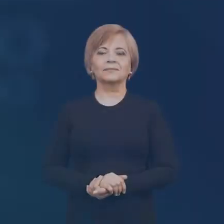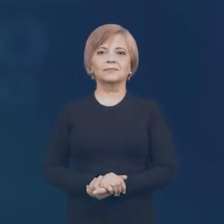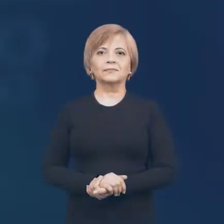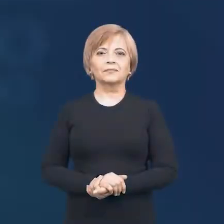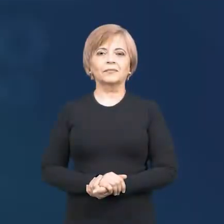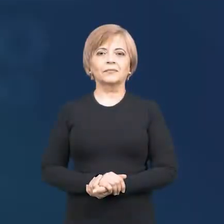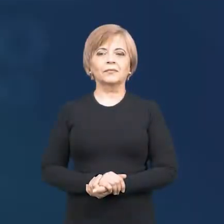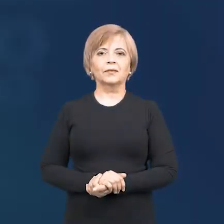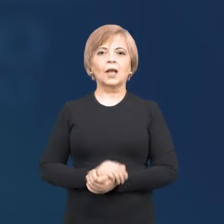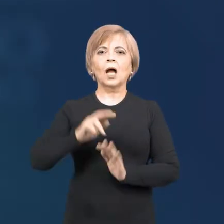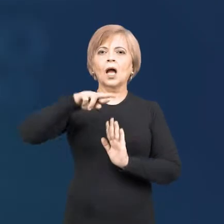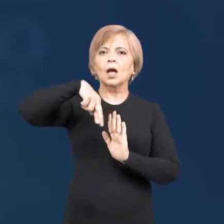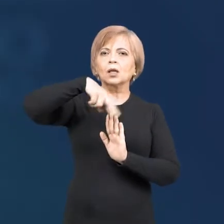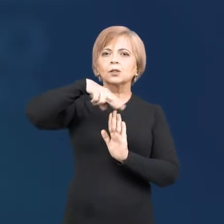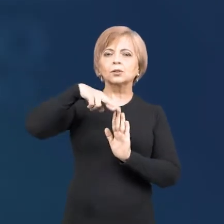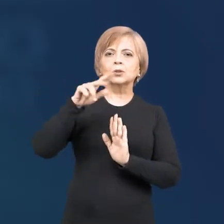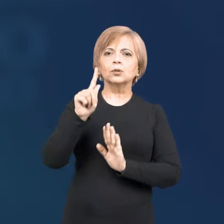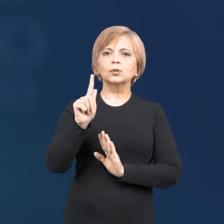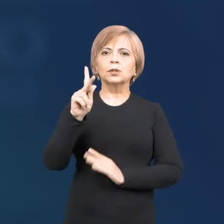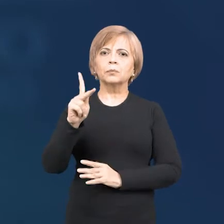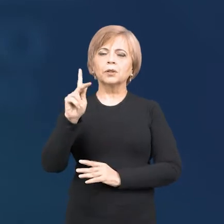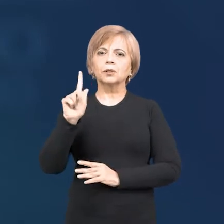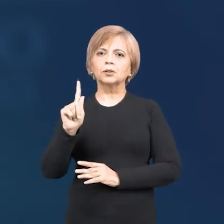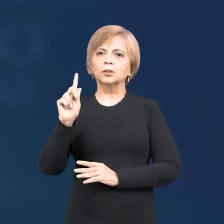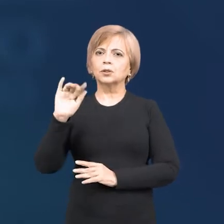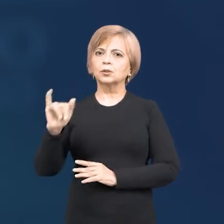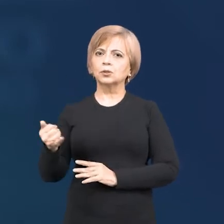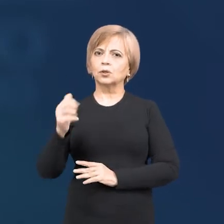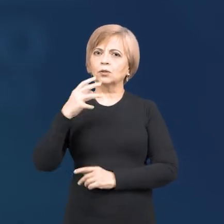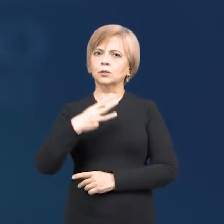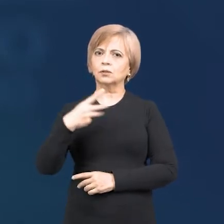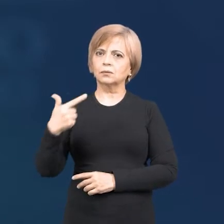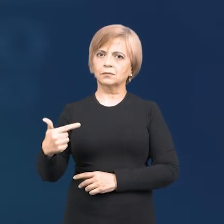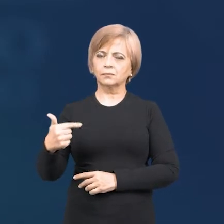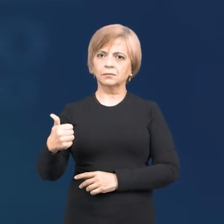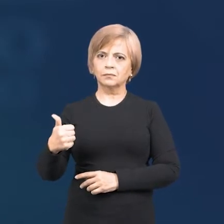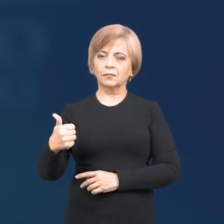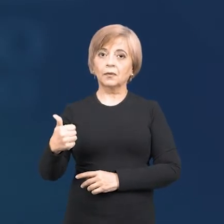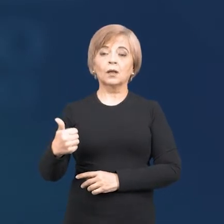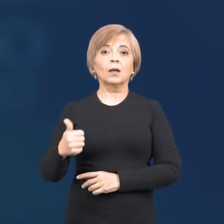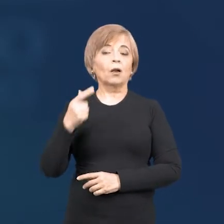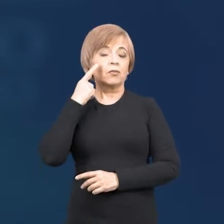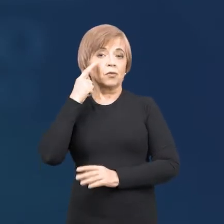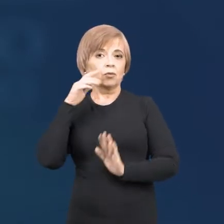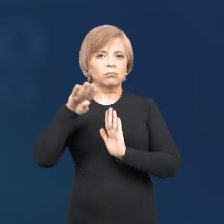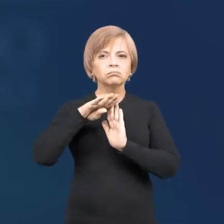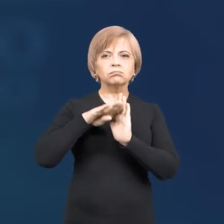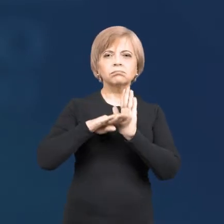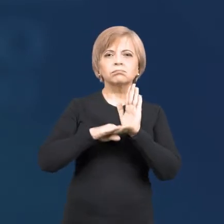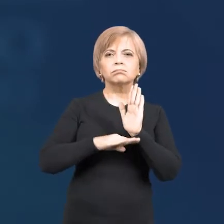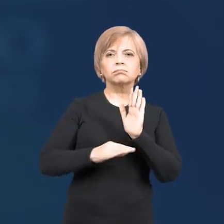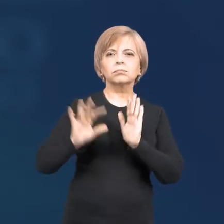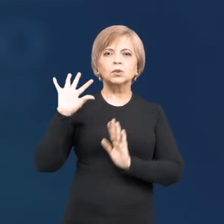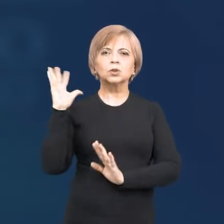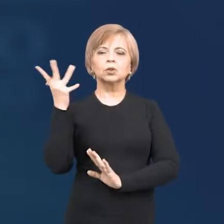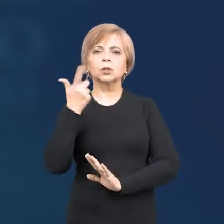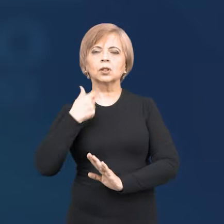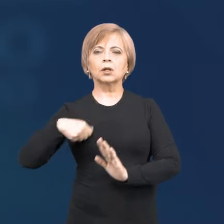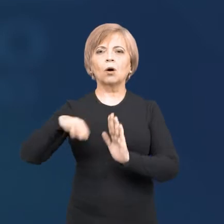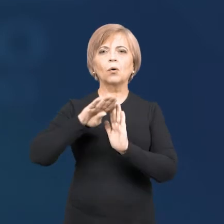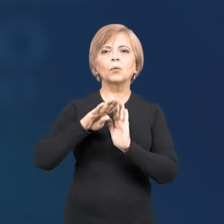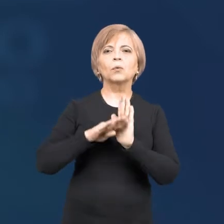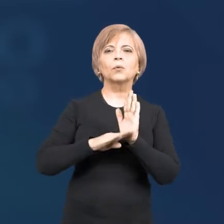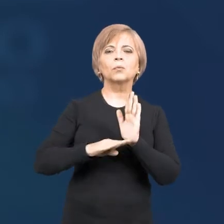A resolução GPGJ número 31, que estabeleceu as diretrizes gerais do Plano de Retomada,